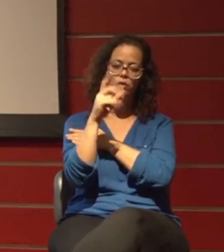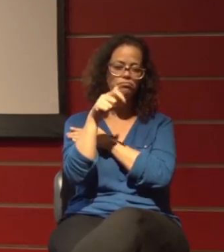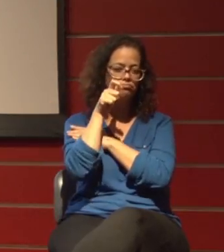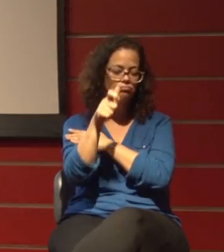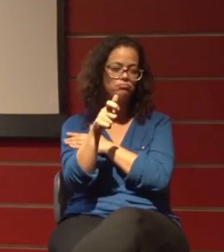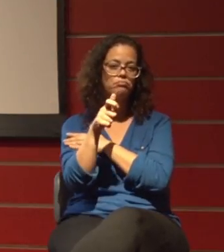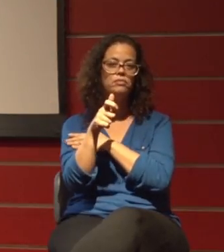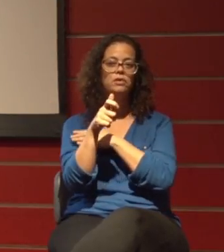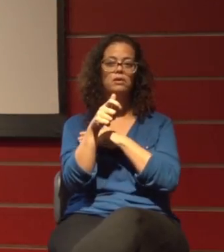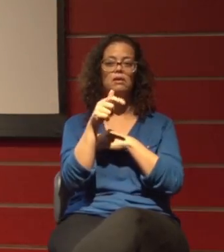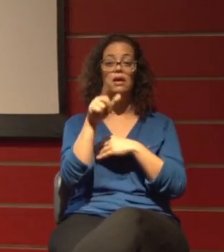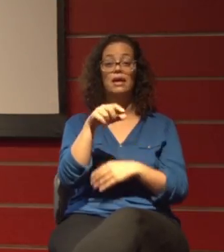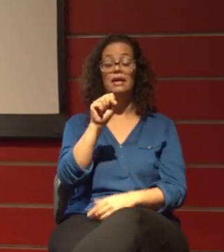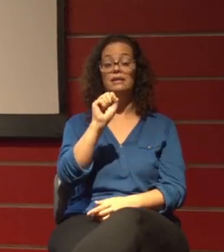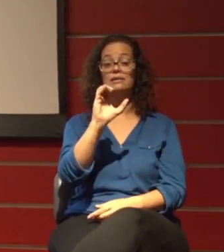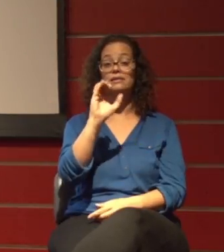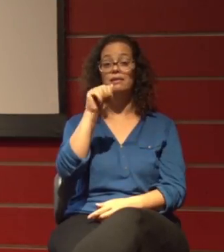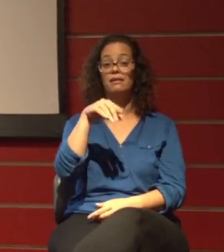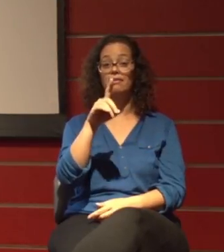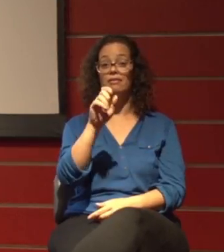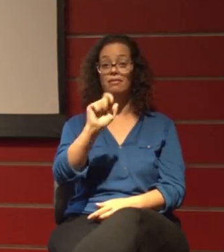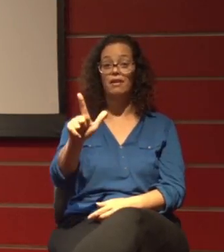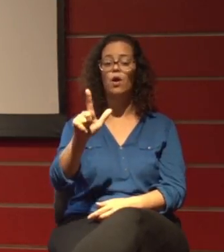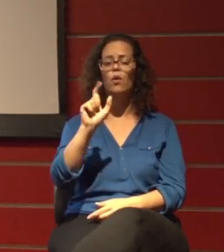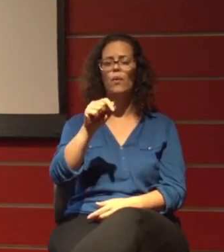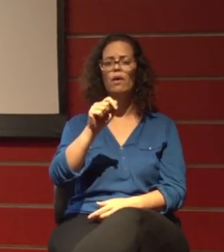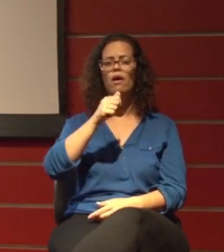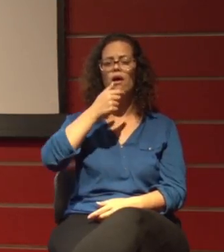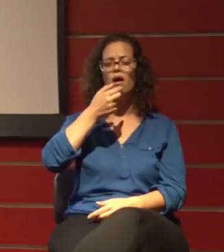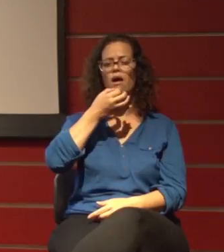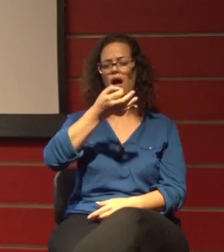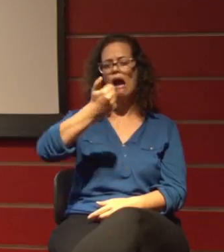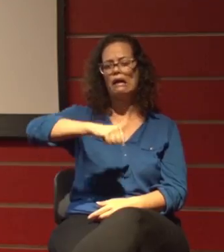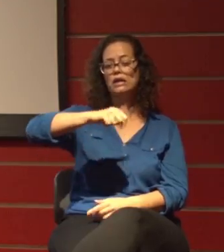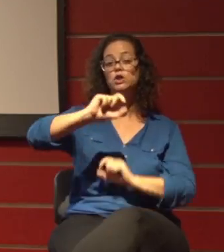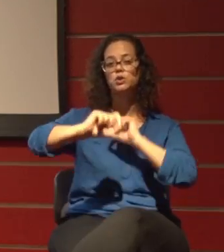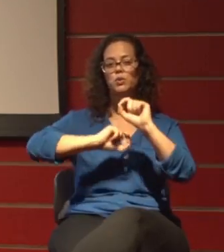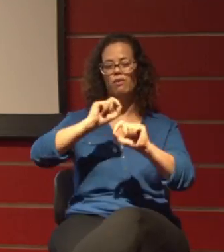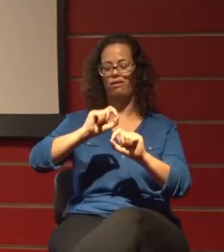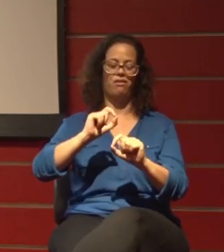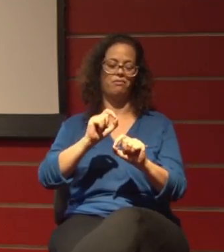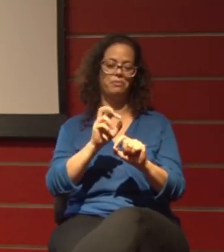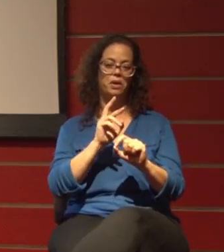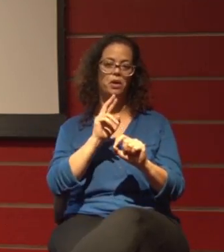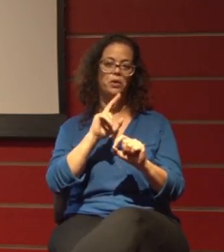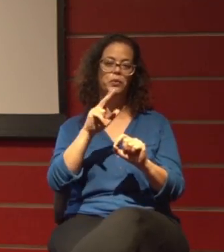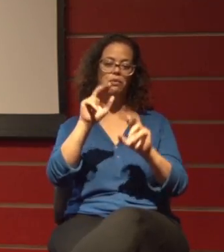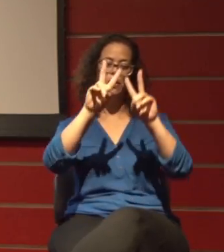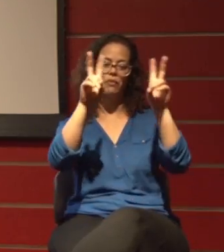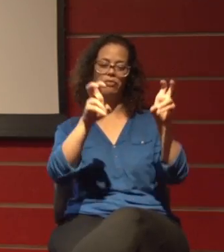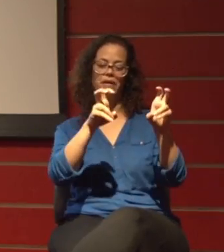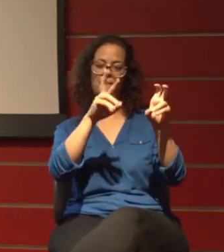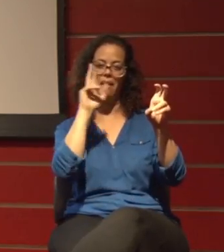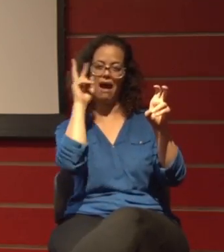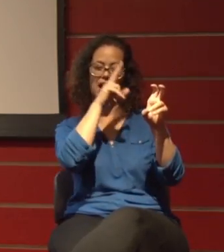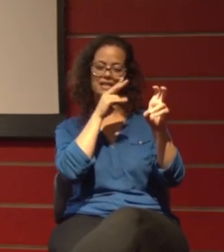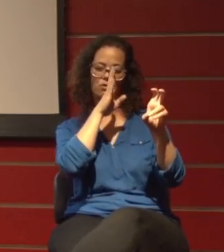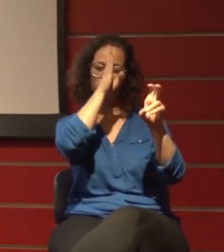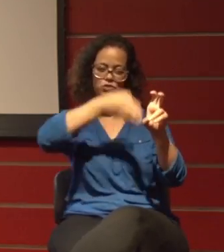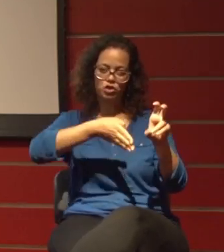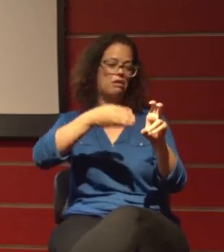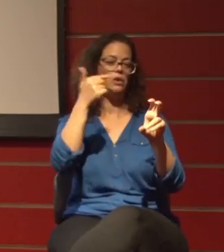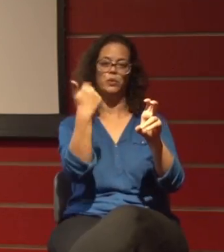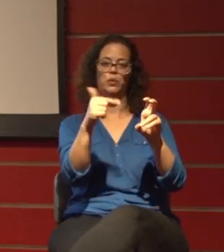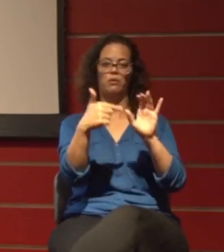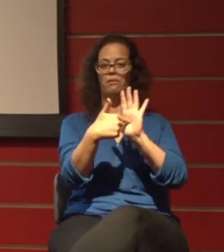a ou seja Scandal uma das críticas de scand ela não tratar a questão racial eh mais diretamente